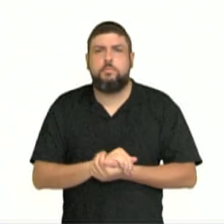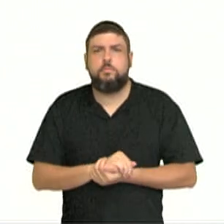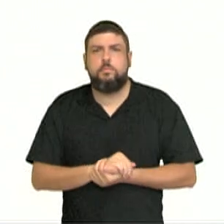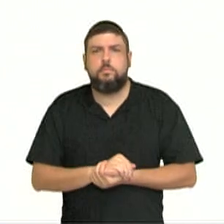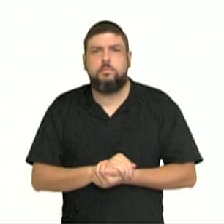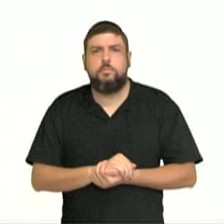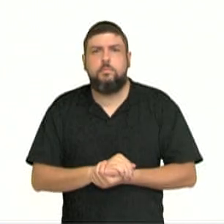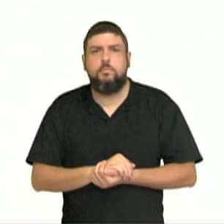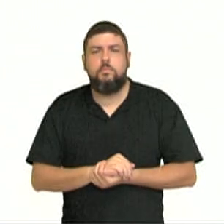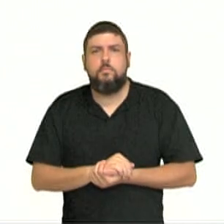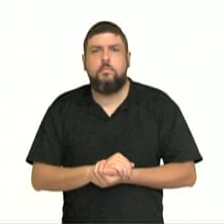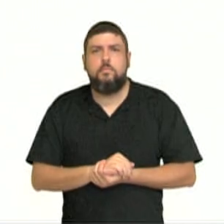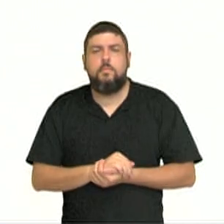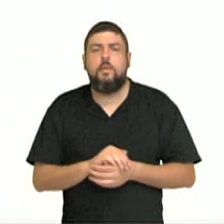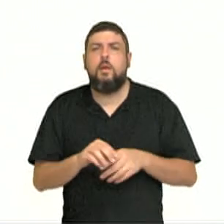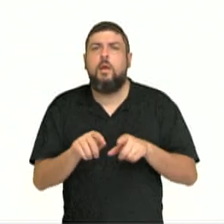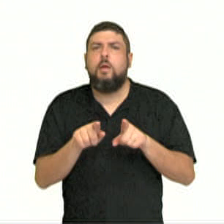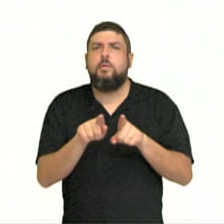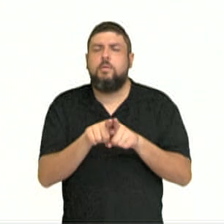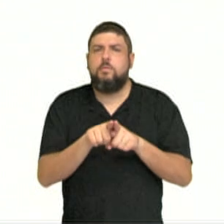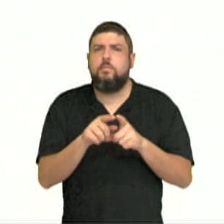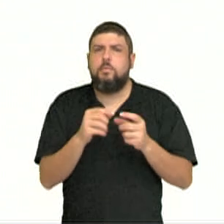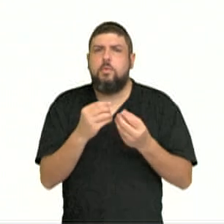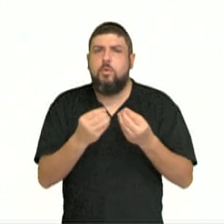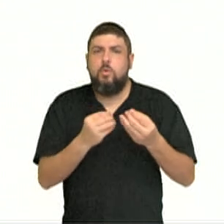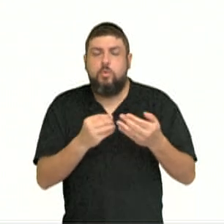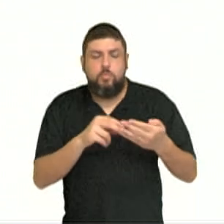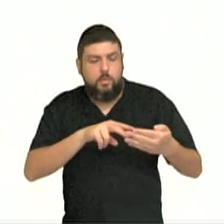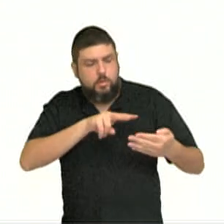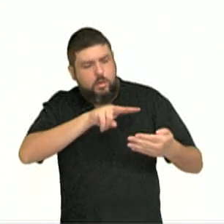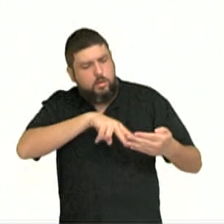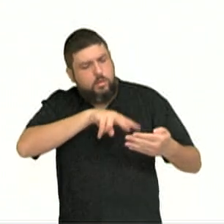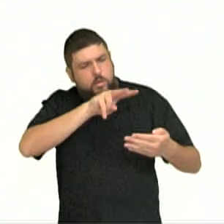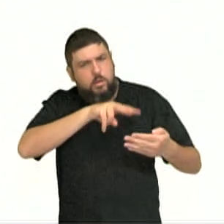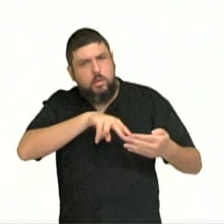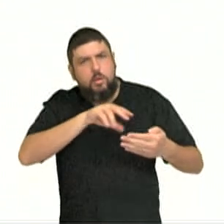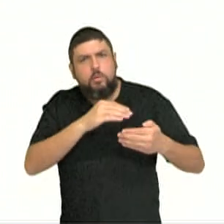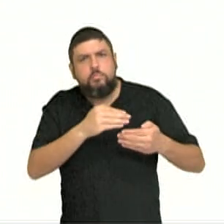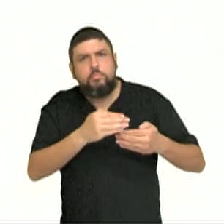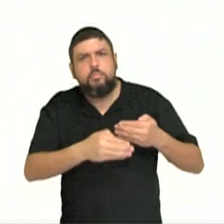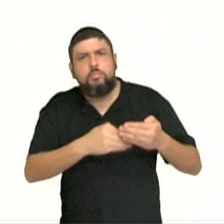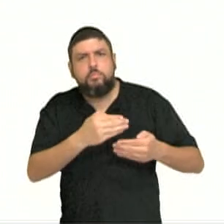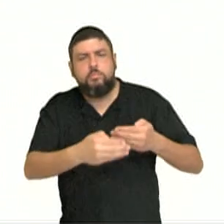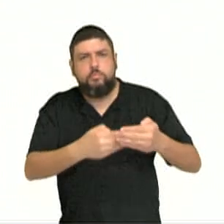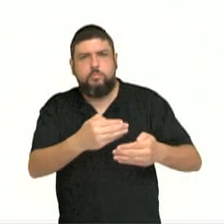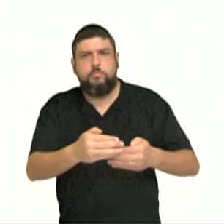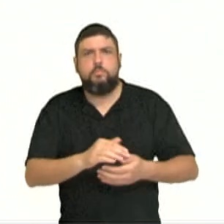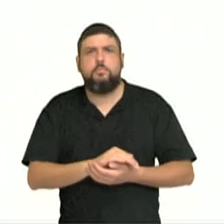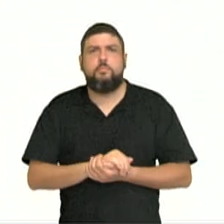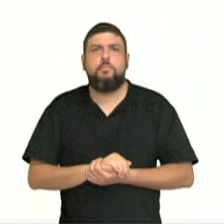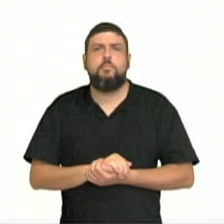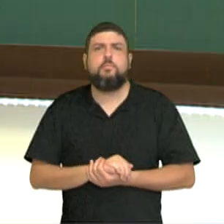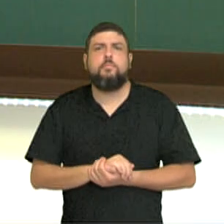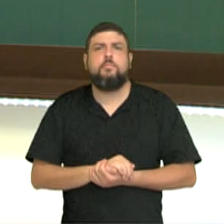Tem a função também de atrair e conduzir o leitor para ler a continuação ali, então, da notícia.